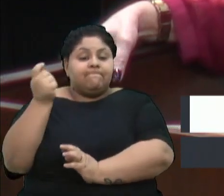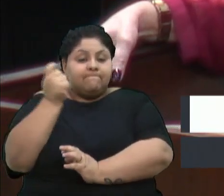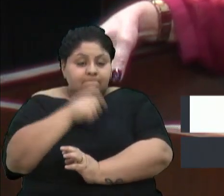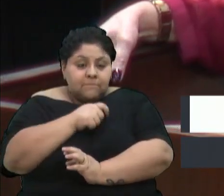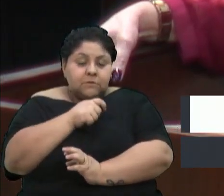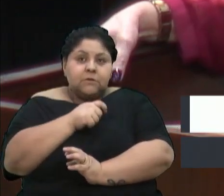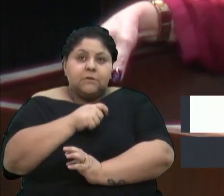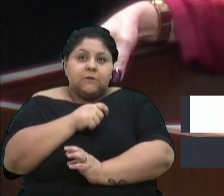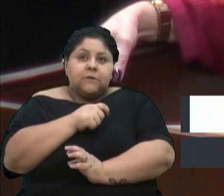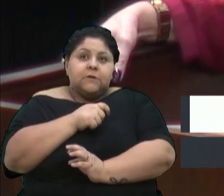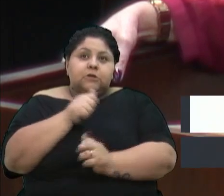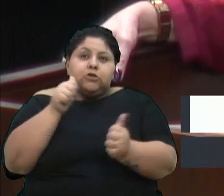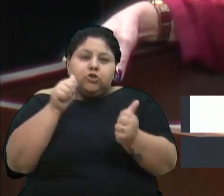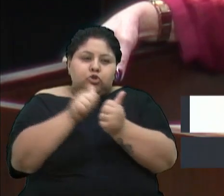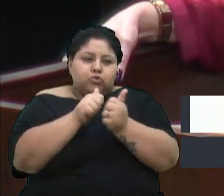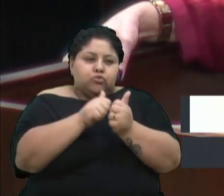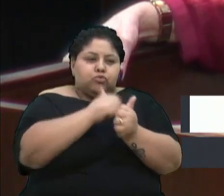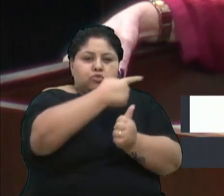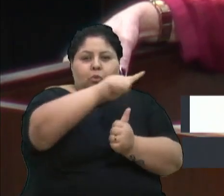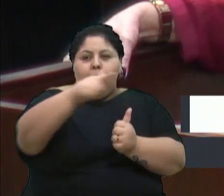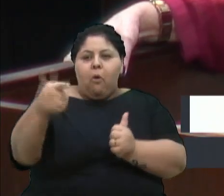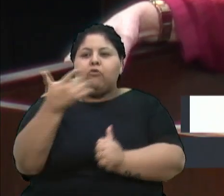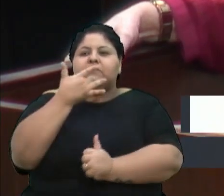lá na infância.